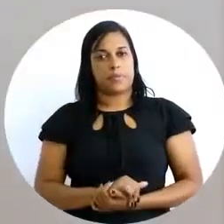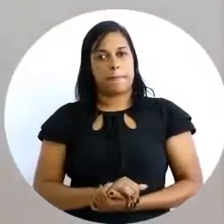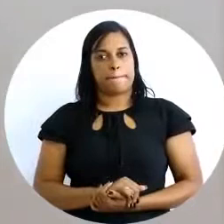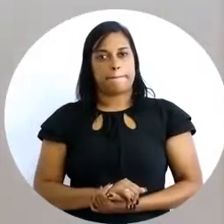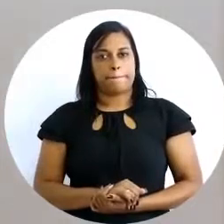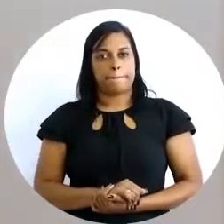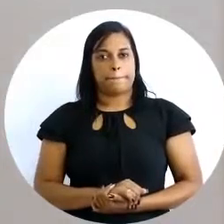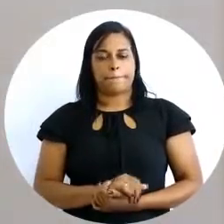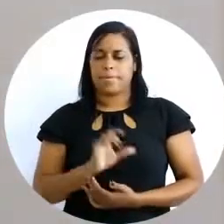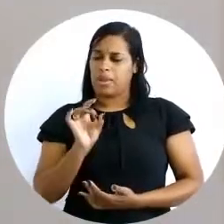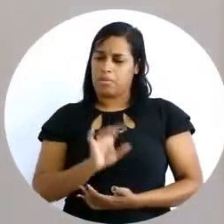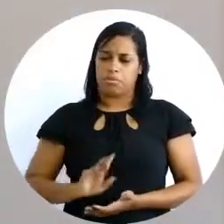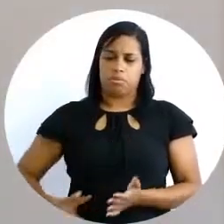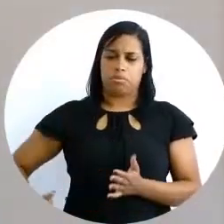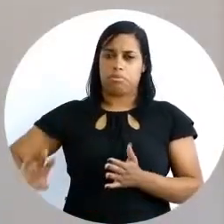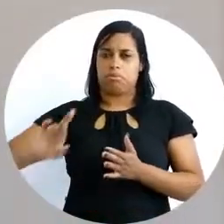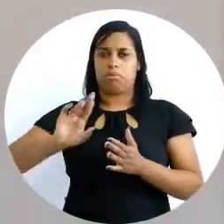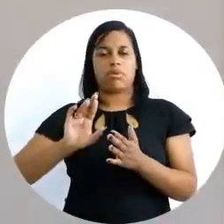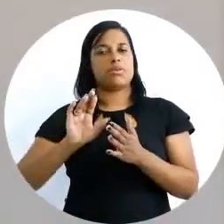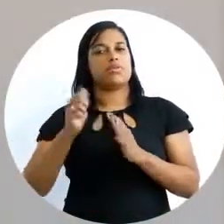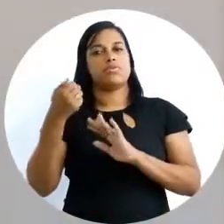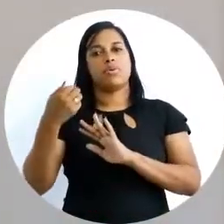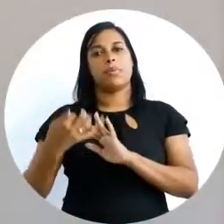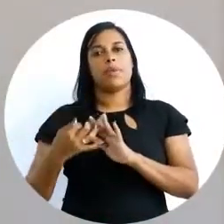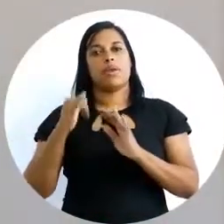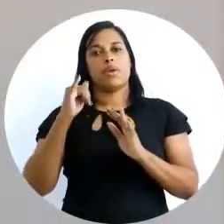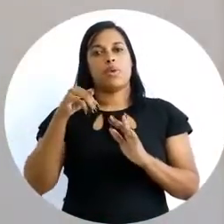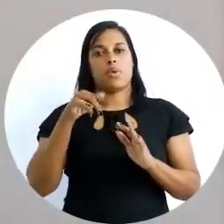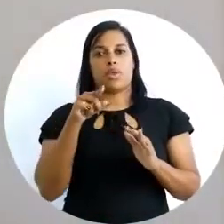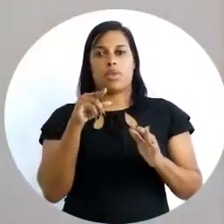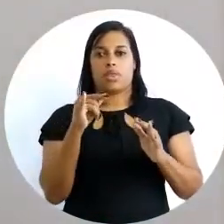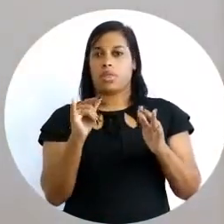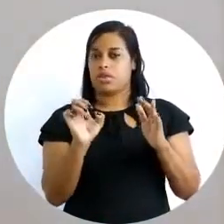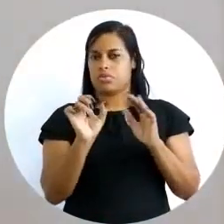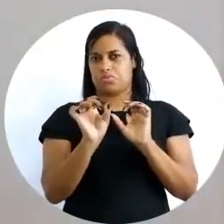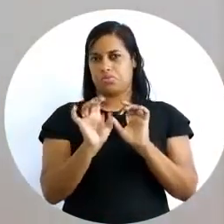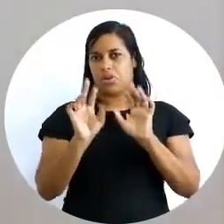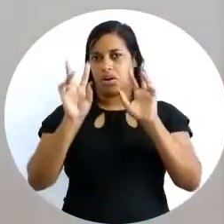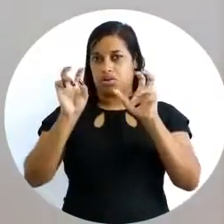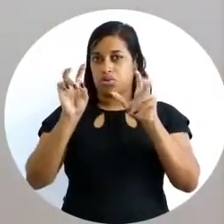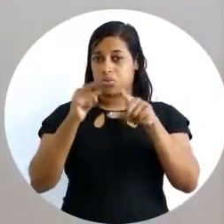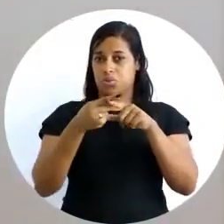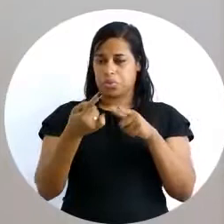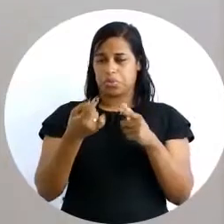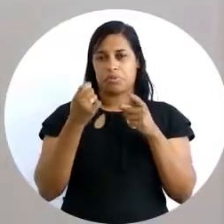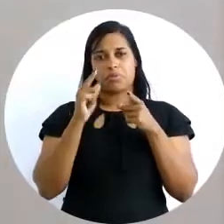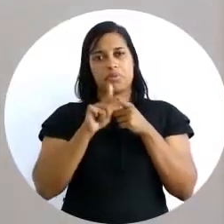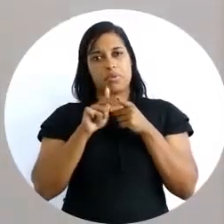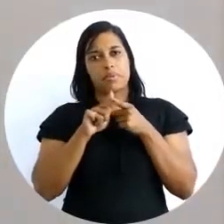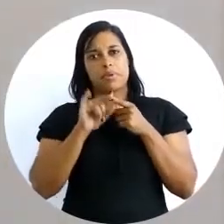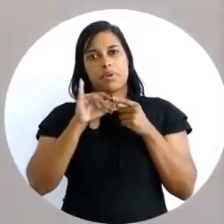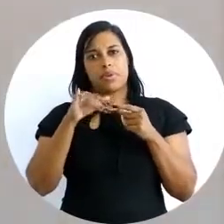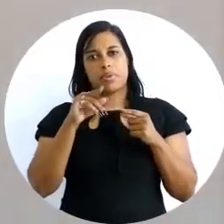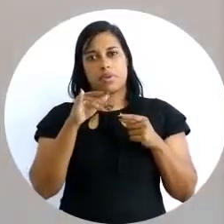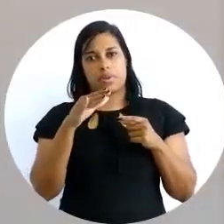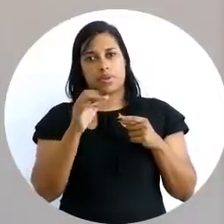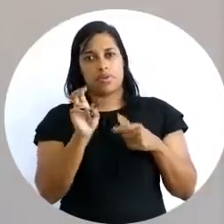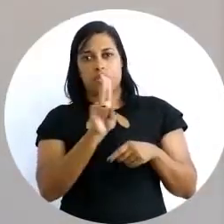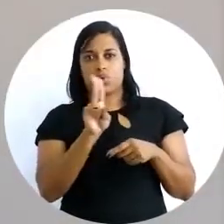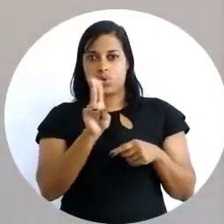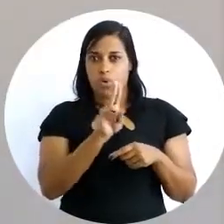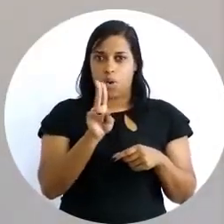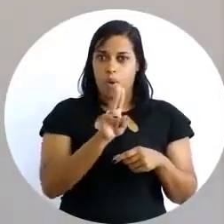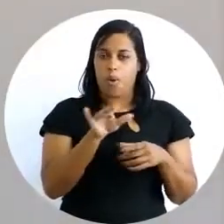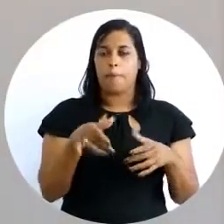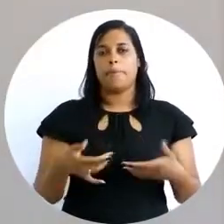diversos critérios que podem embasar o índice, não somente assuntos, mas também a gente pode fazer o índice só com o nome de